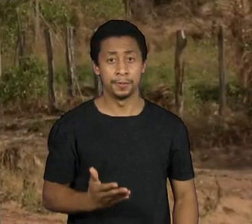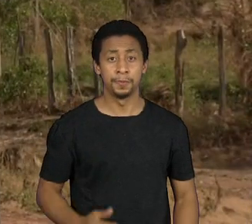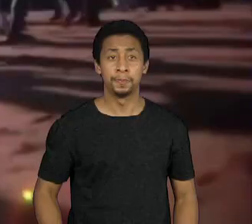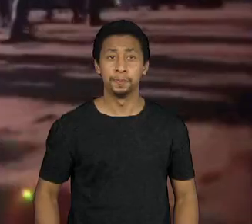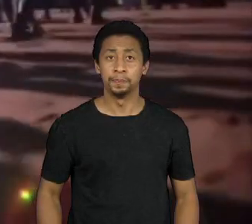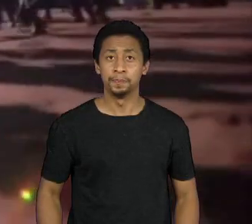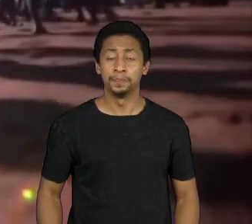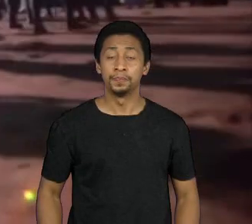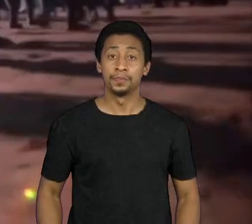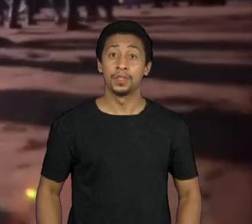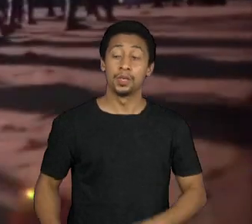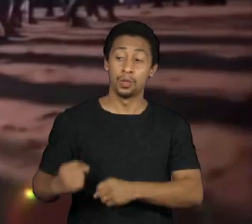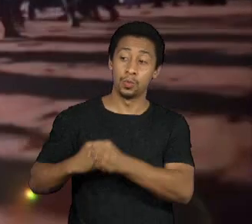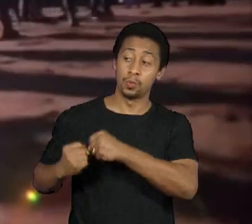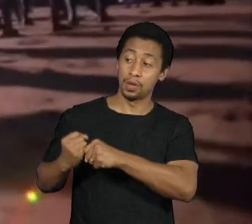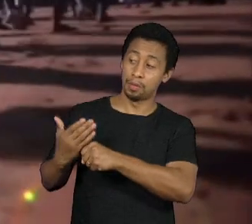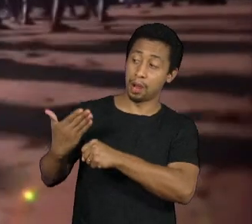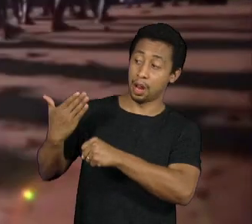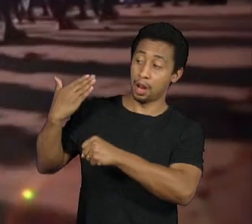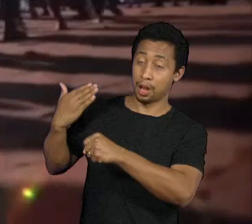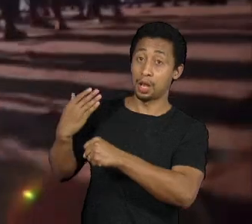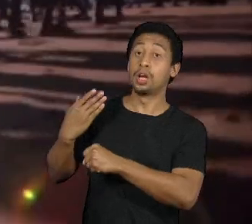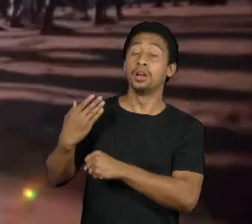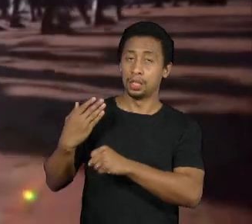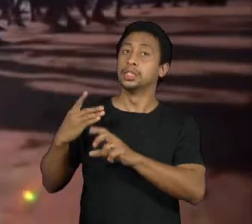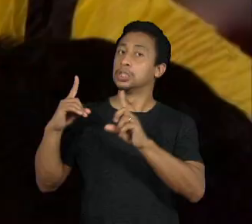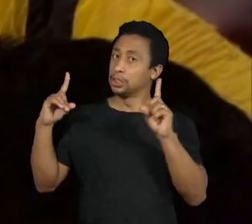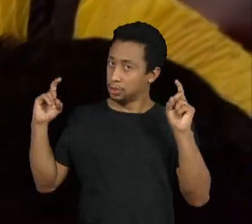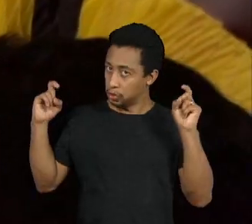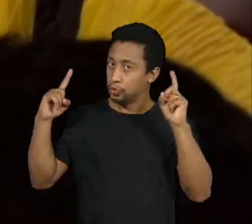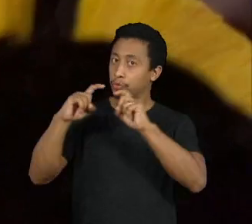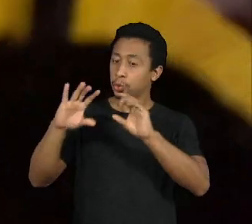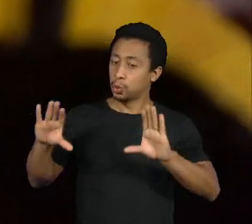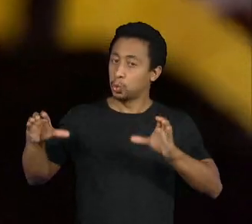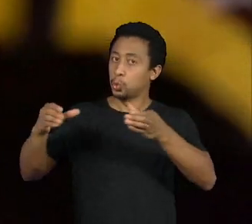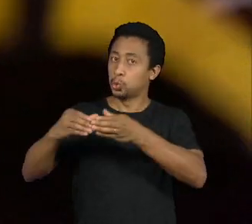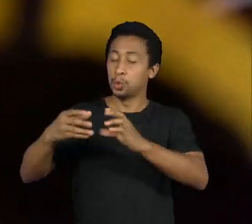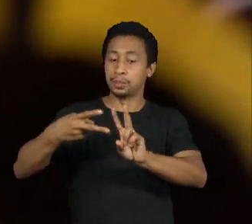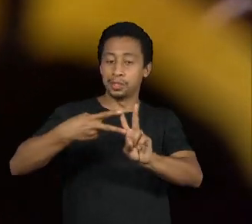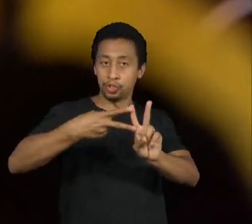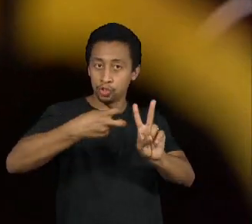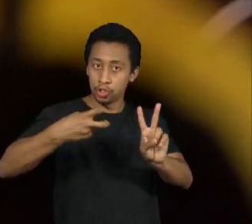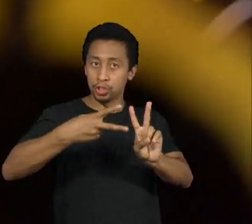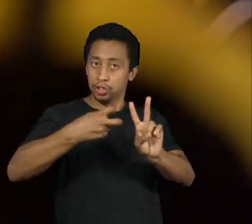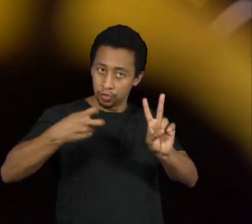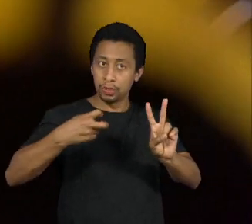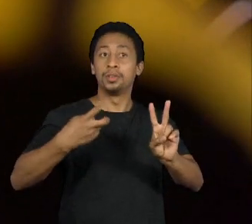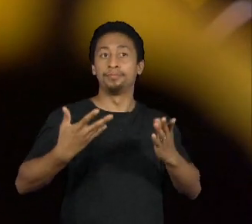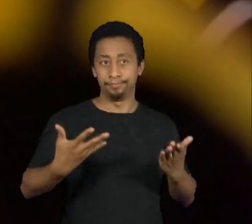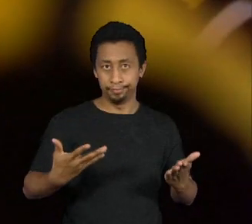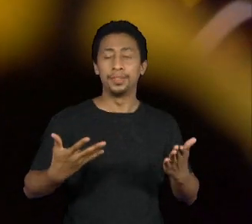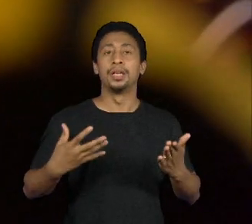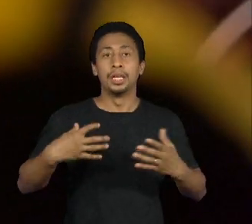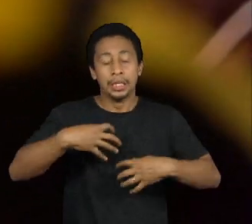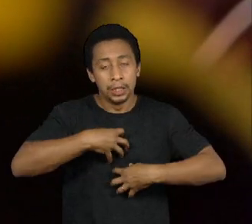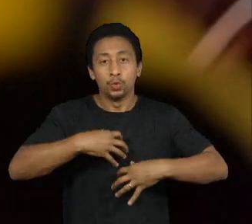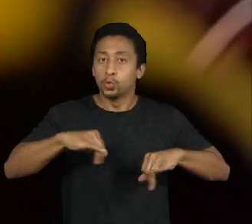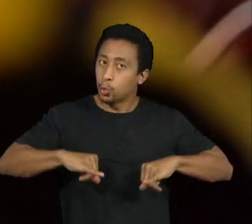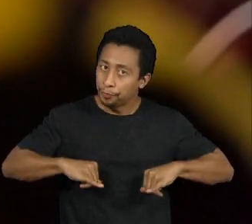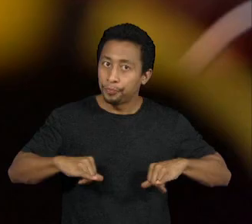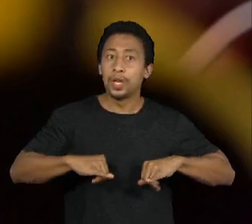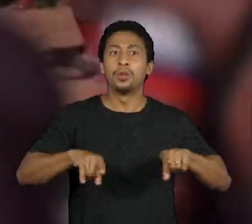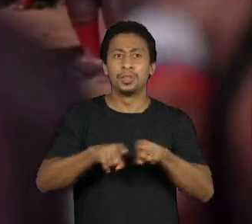O ano também foi difícil para os povos indígenas. Apesar dos ataques contínuos, das invasões de